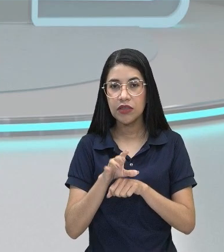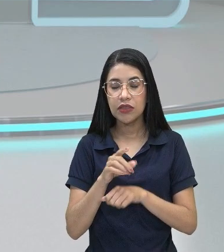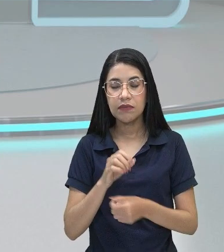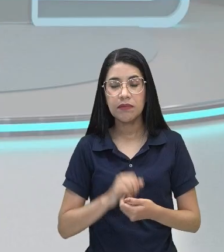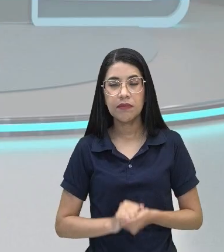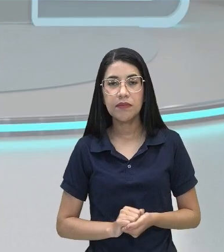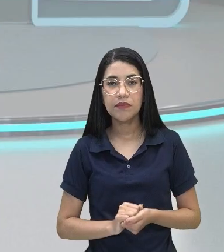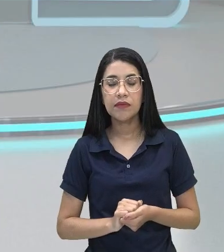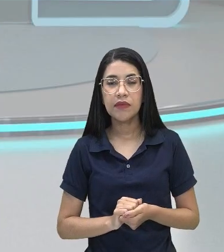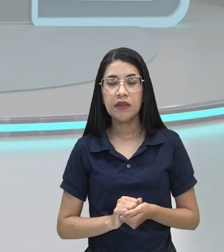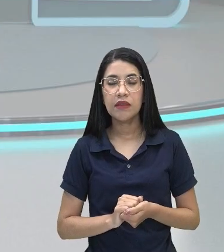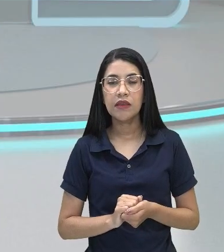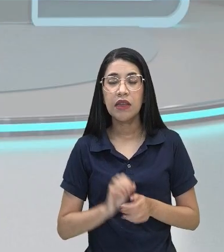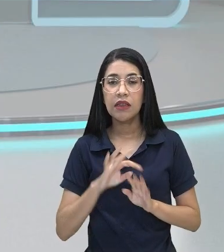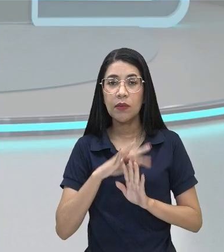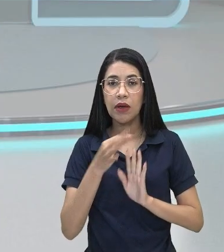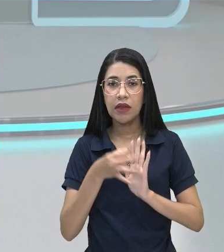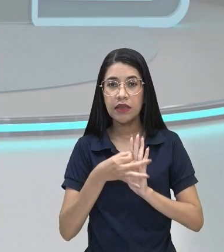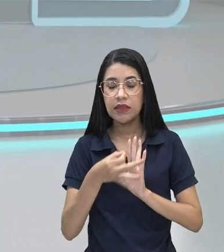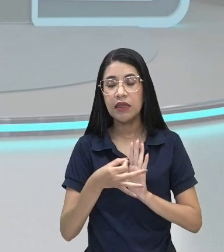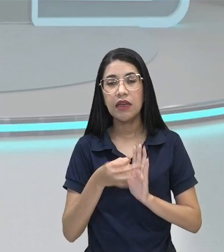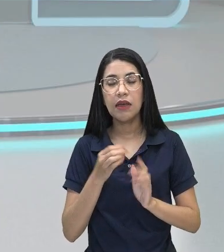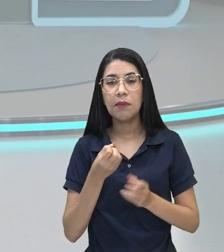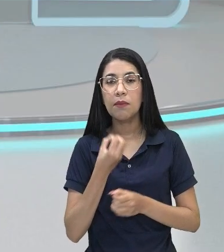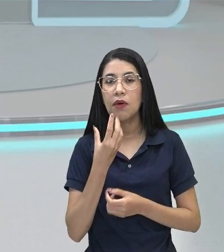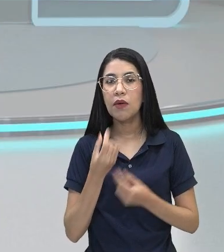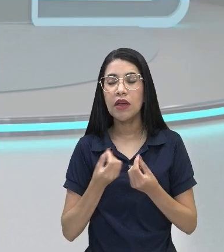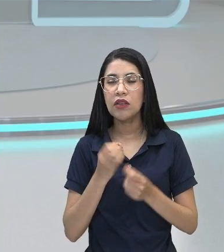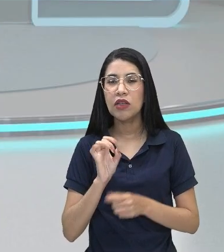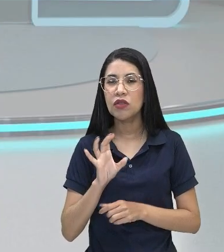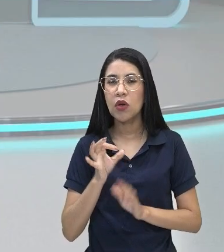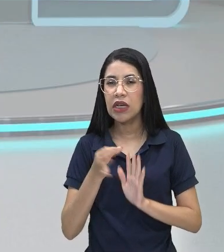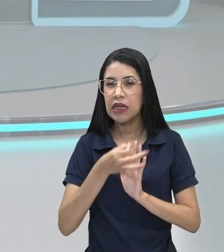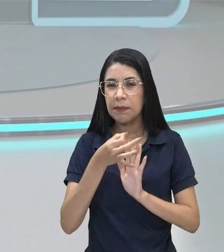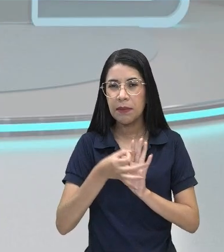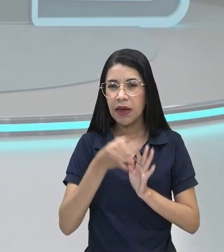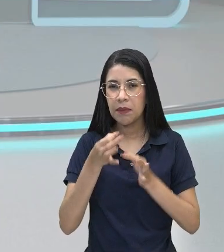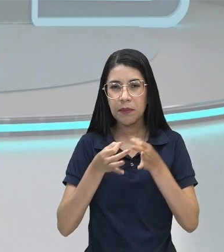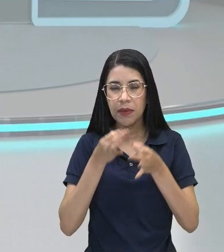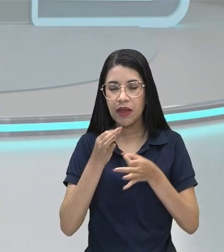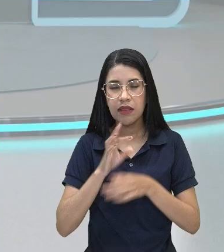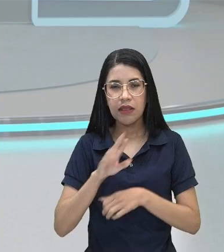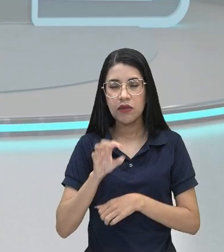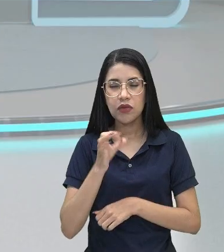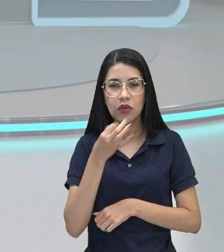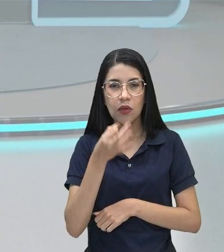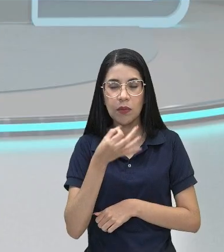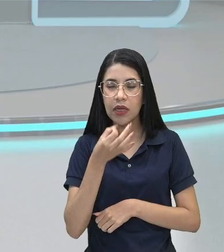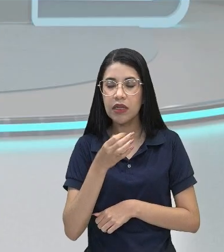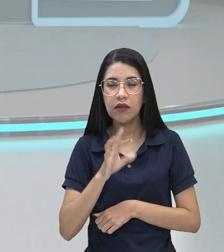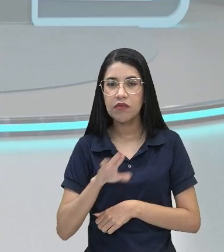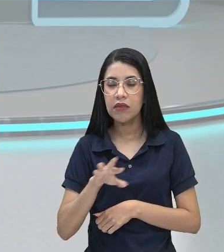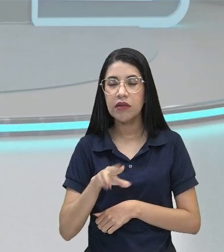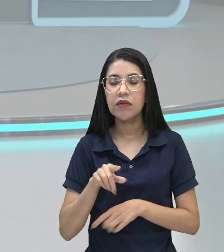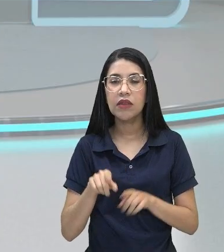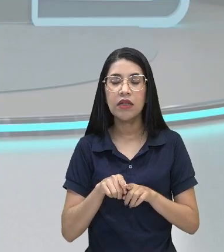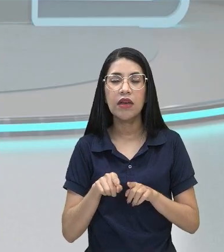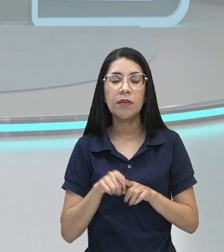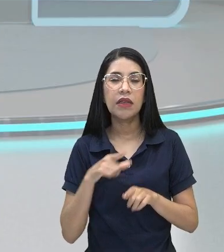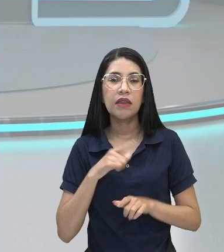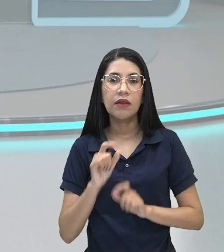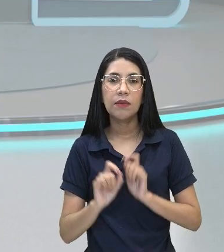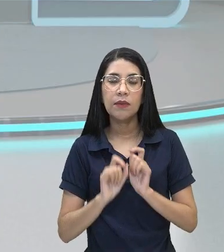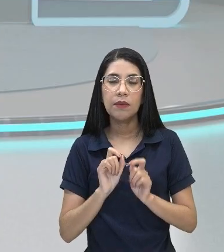boa resenha, gente, não é só crítica. Não é só a opinião, só a avaliação crítica. Ela